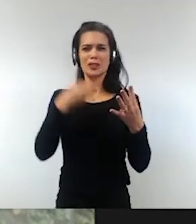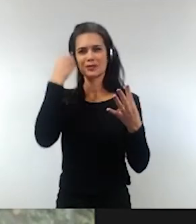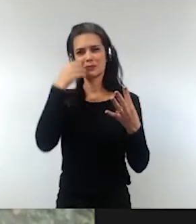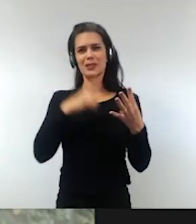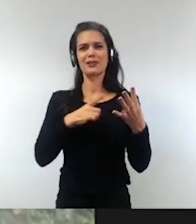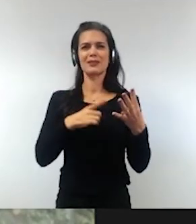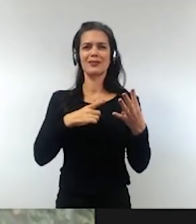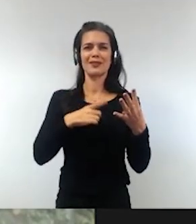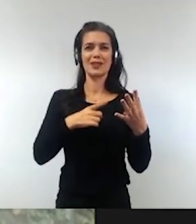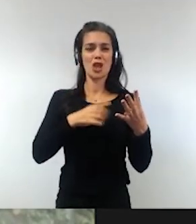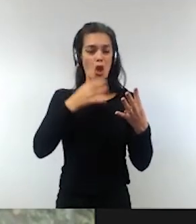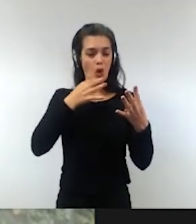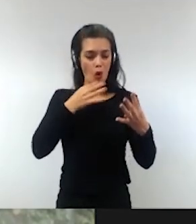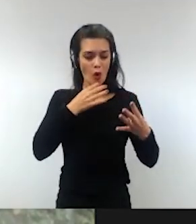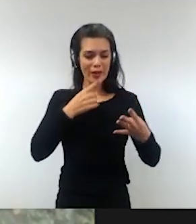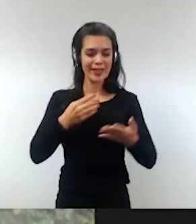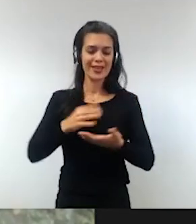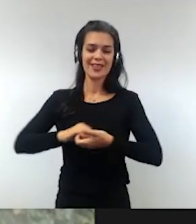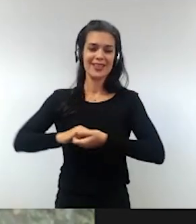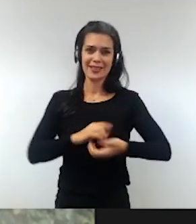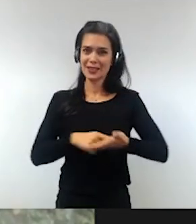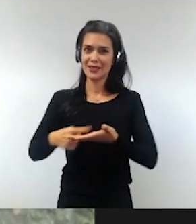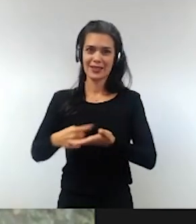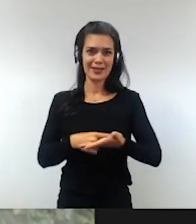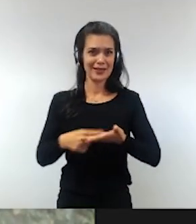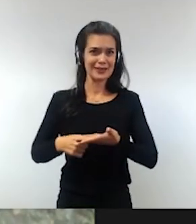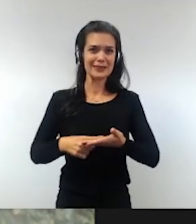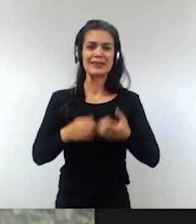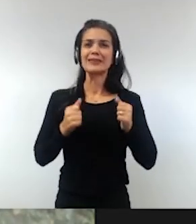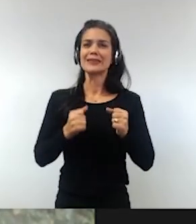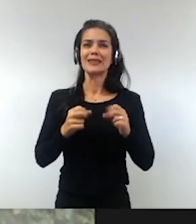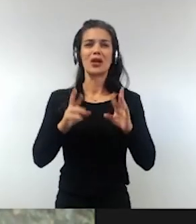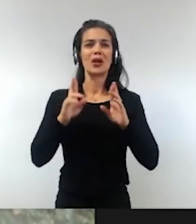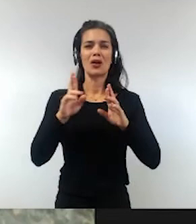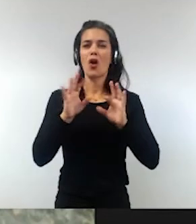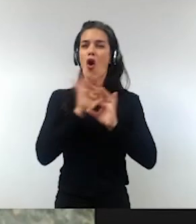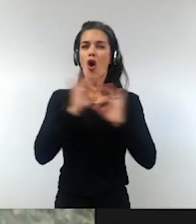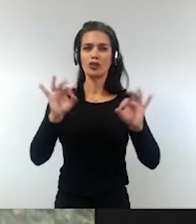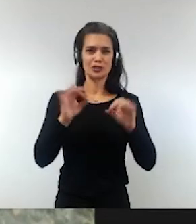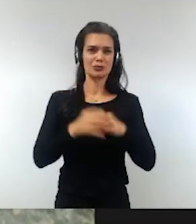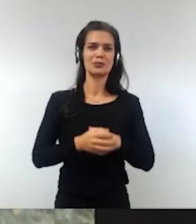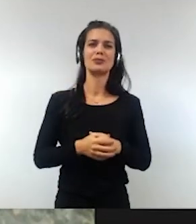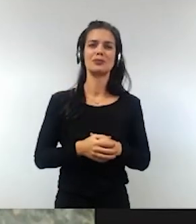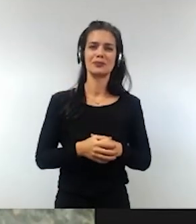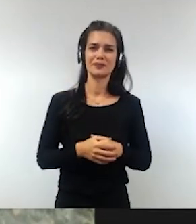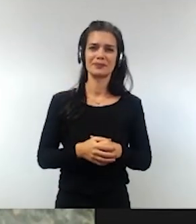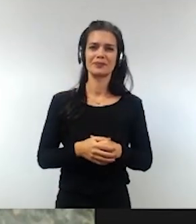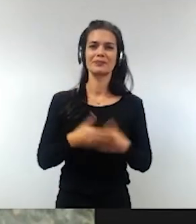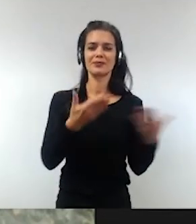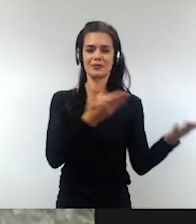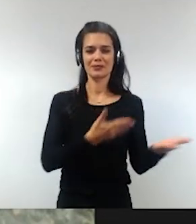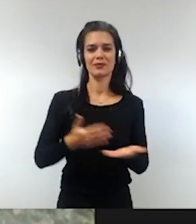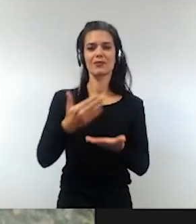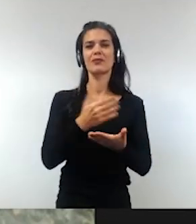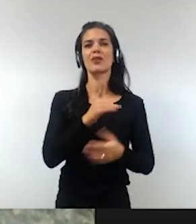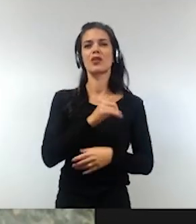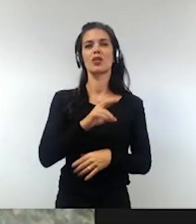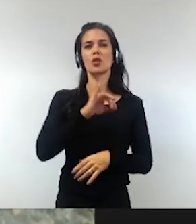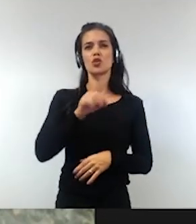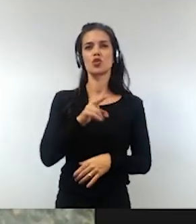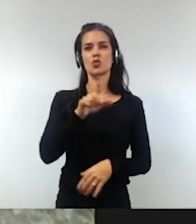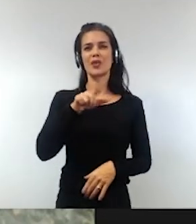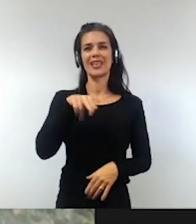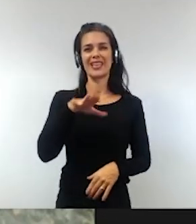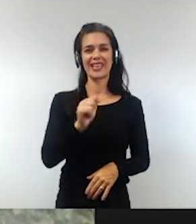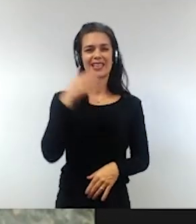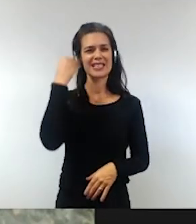partir do momento que você conhece, você não quer mais largar. Então, vou dar a palavra agora à nossa querida Juliana Loss, que tem